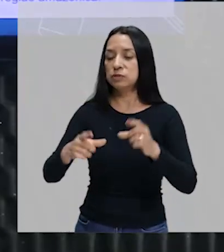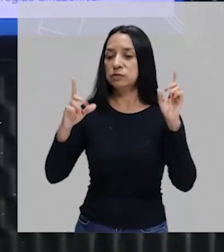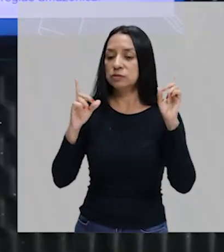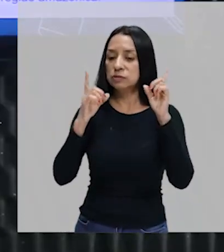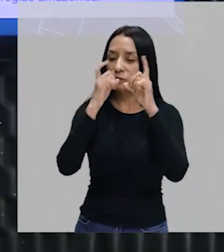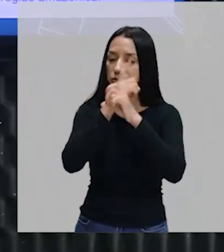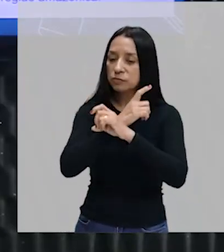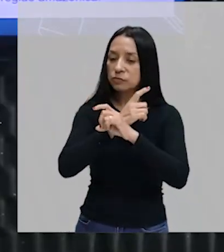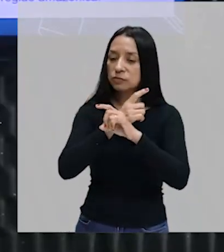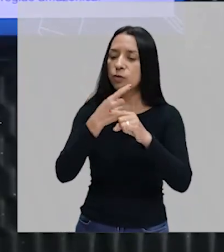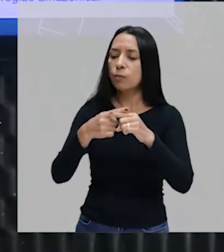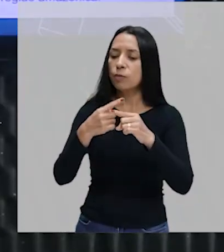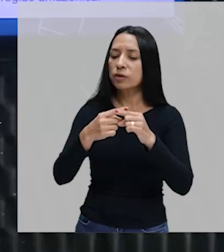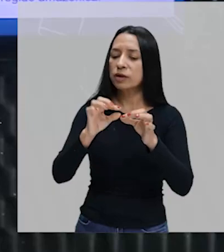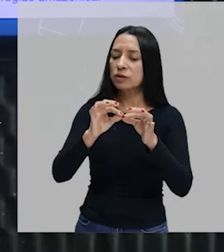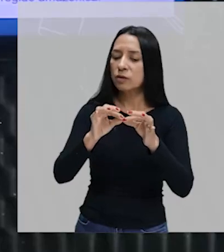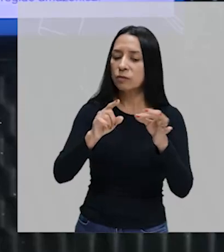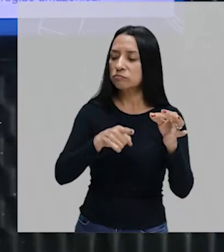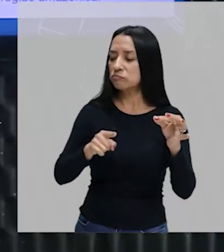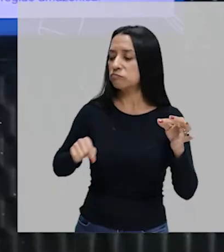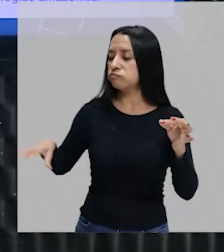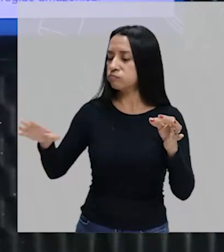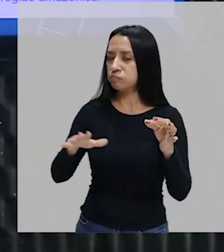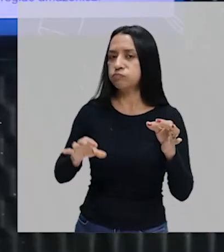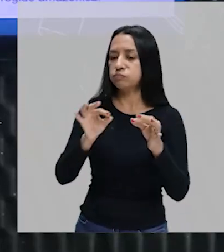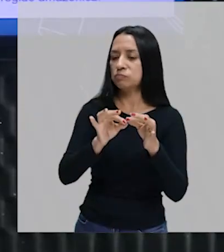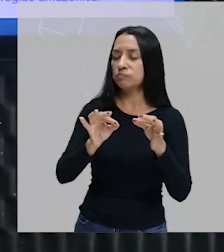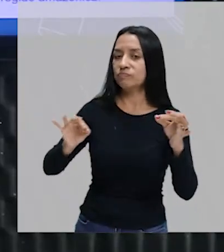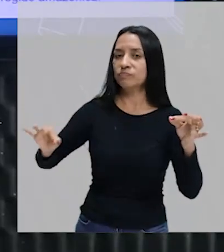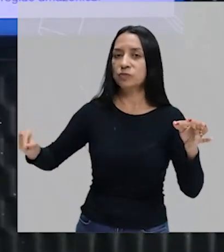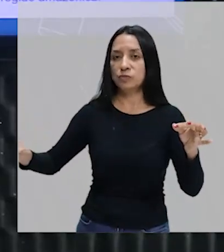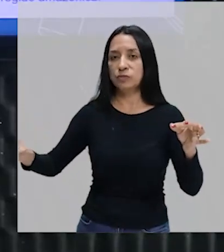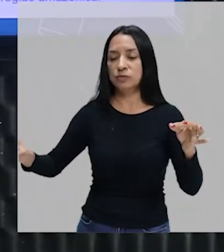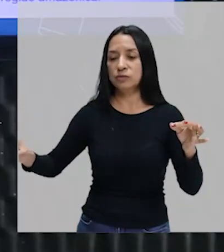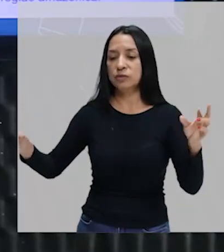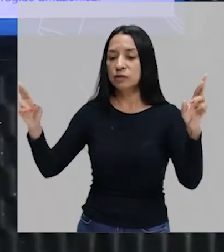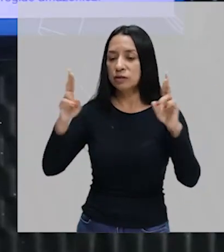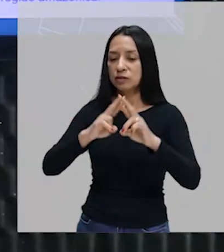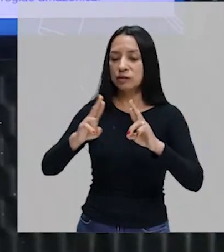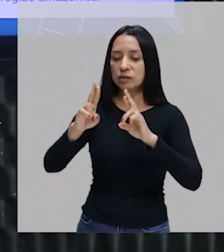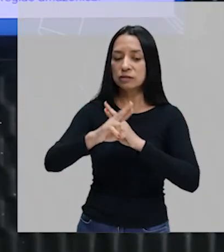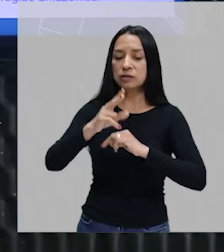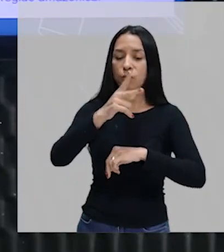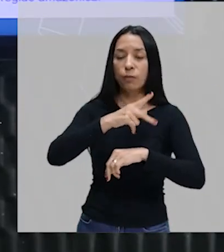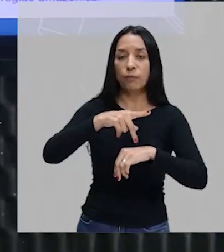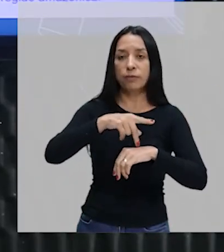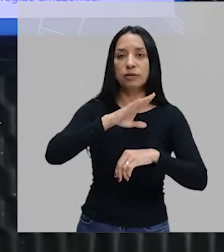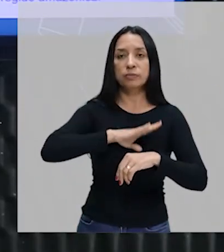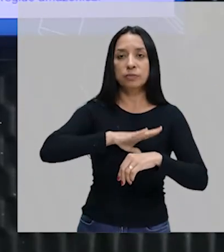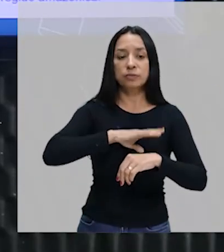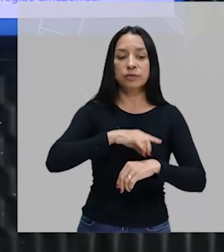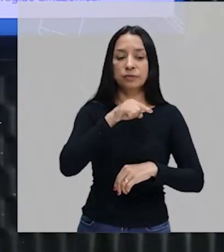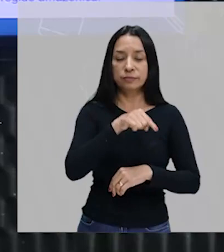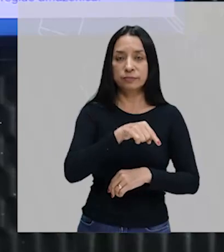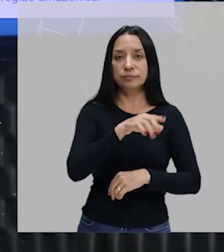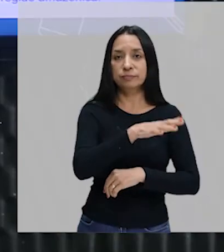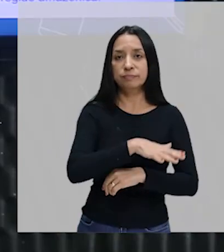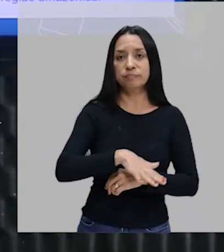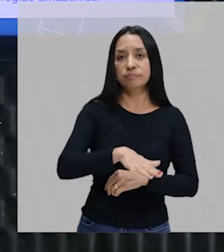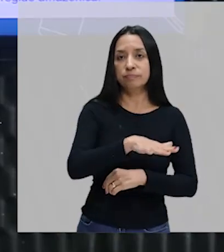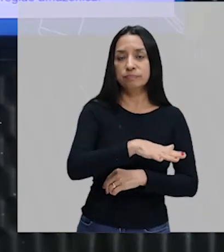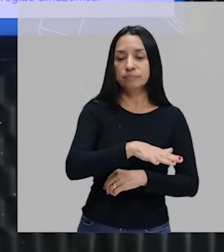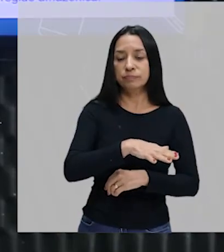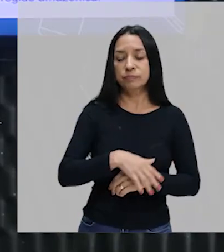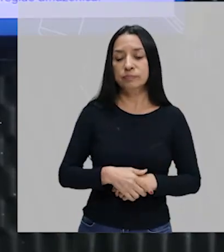pelo isolamento da região, principalmente em relação a Portugal, isolamento e distanciamento,